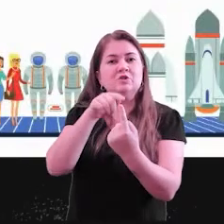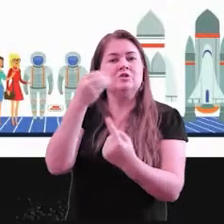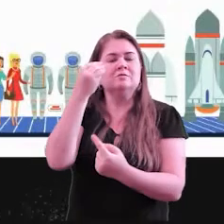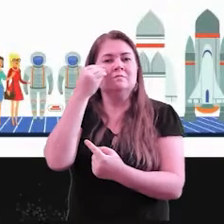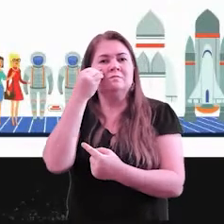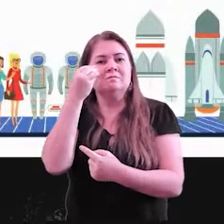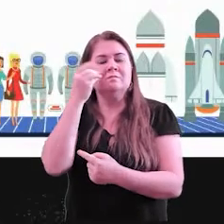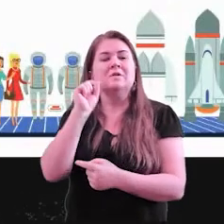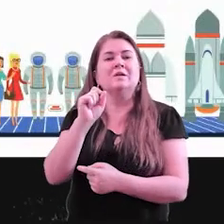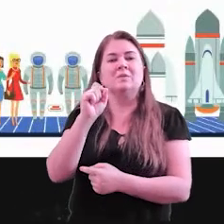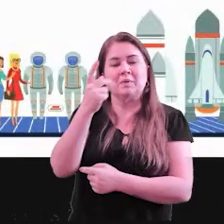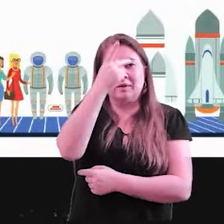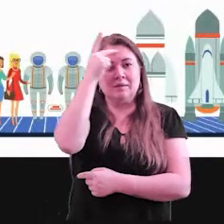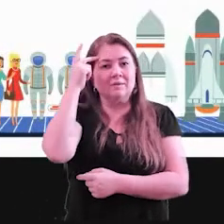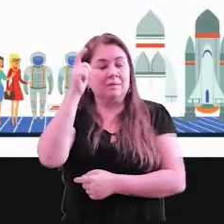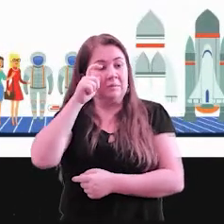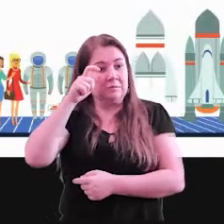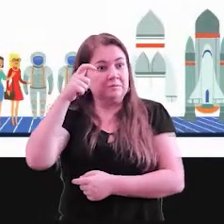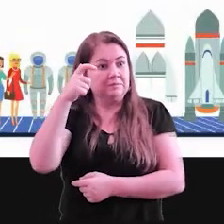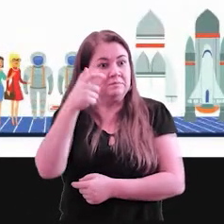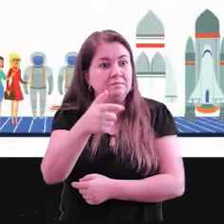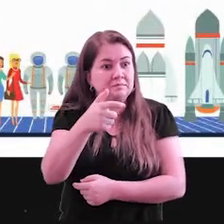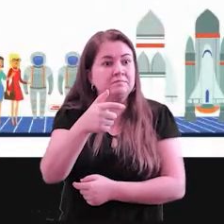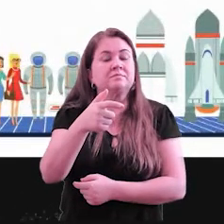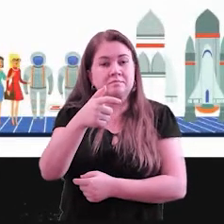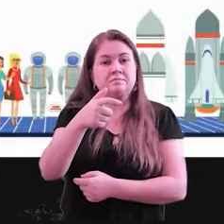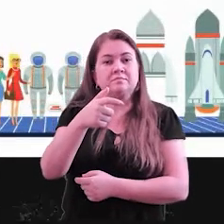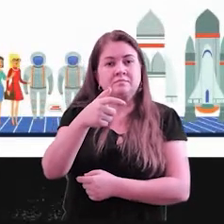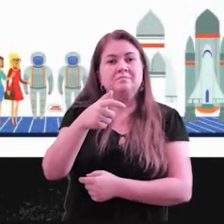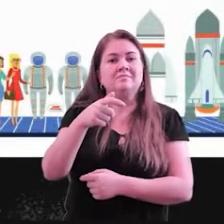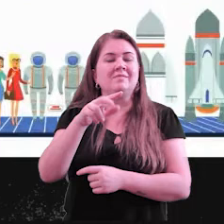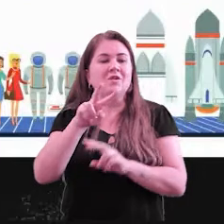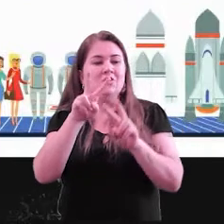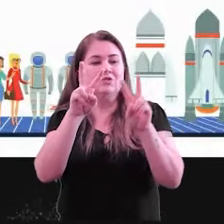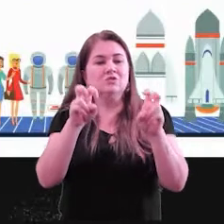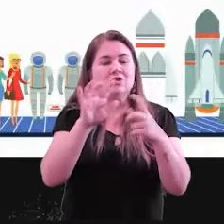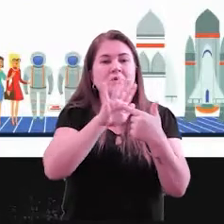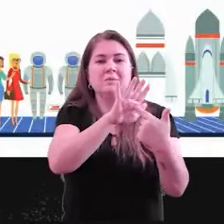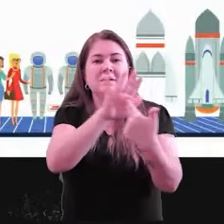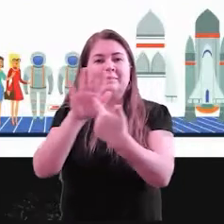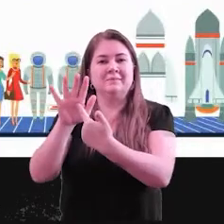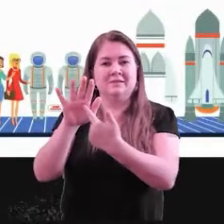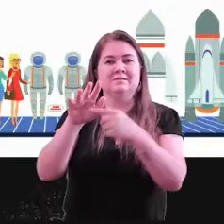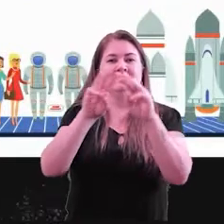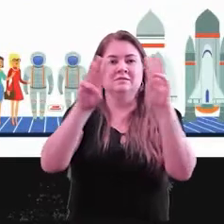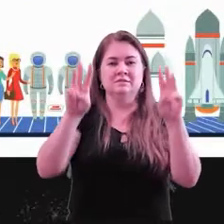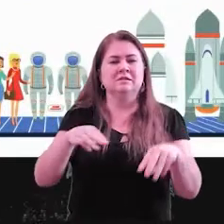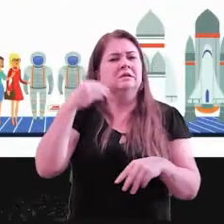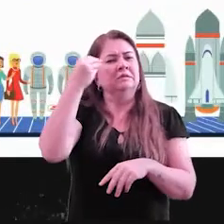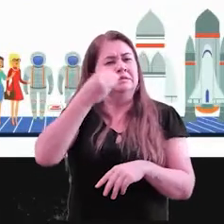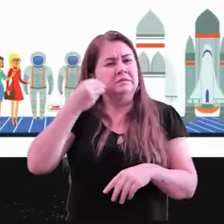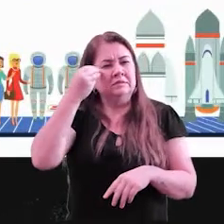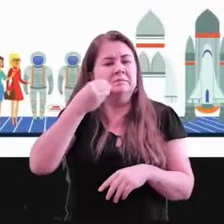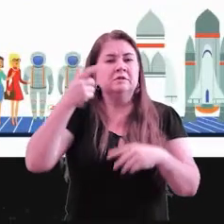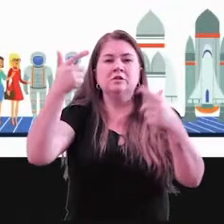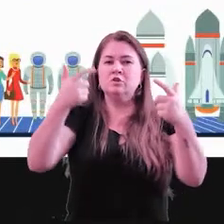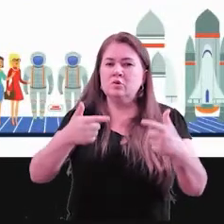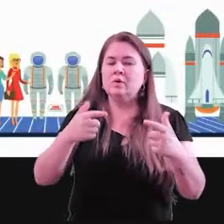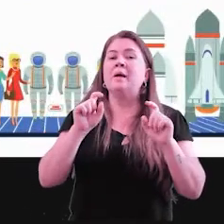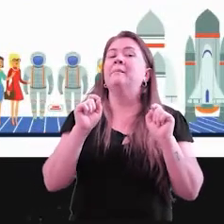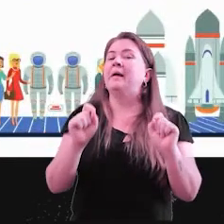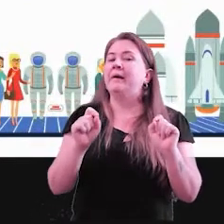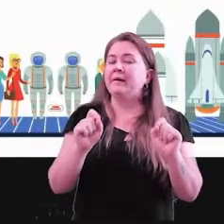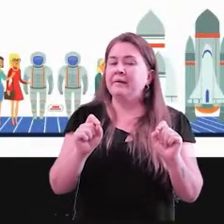sujeitos sociais que estão vivendo esse espaço de experiência para que esses conceitos,